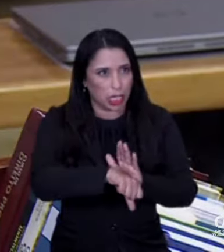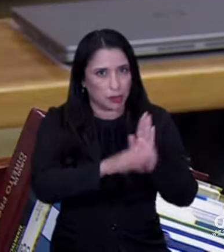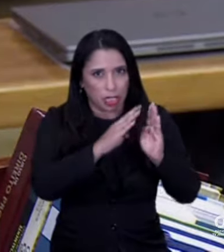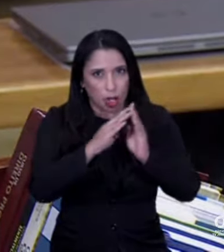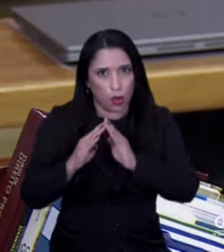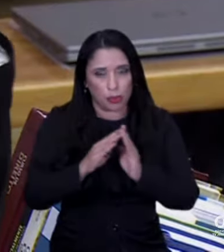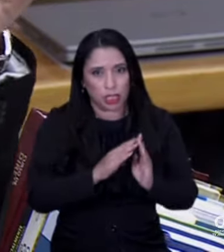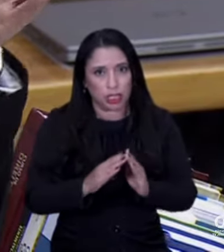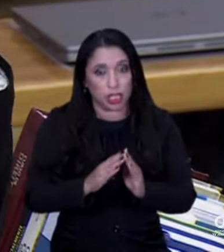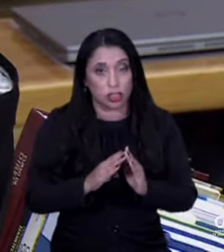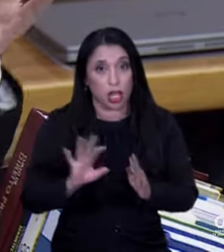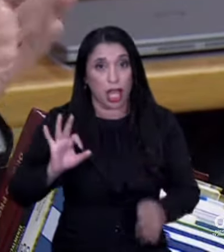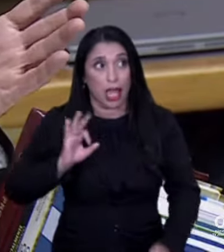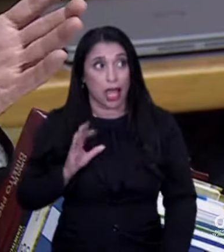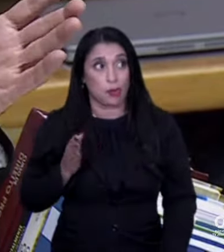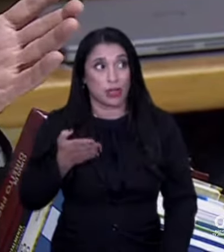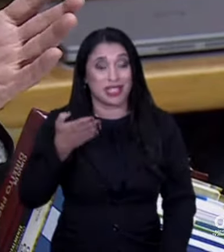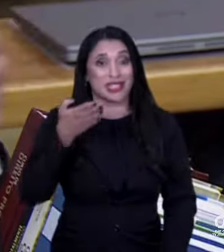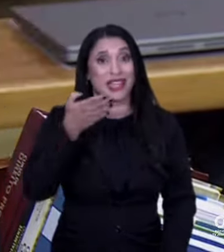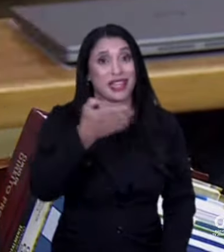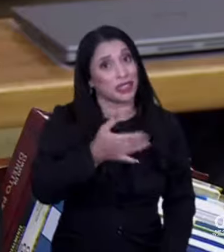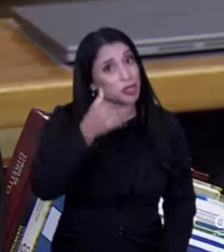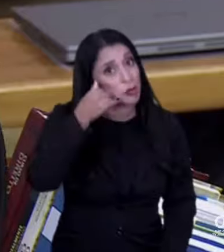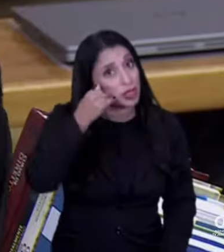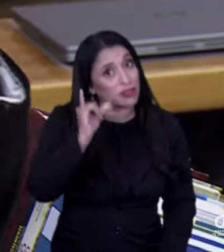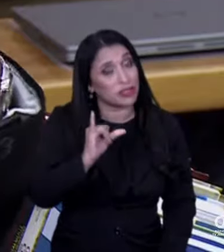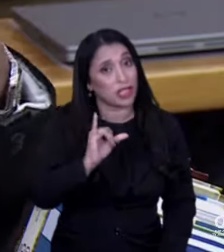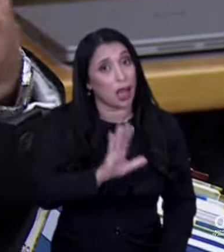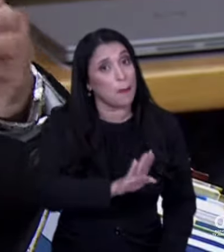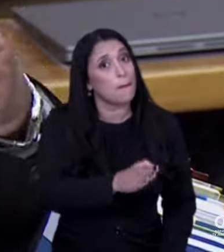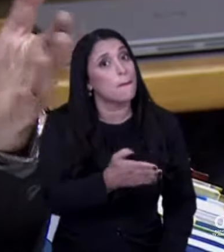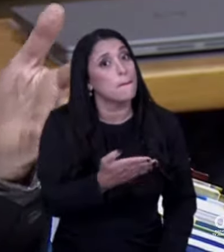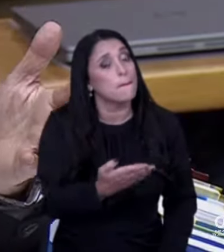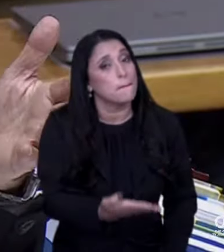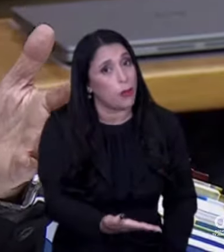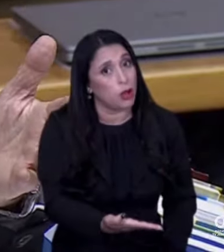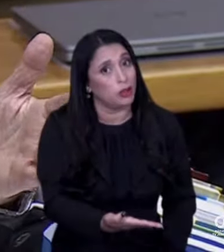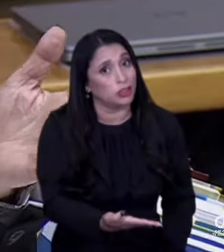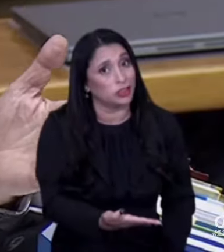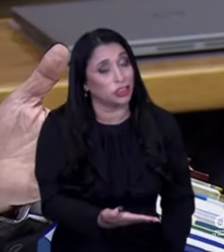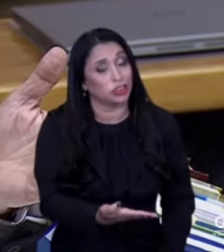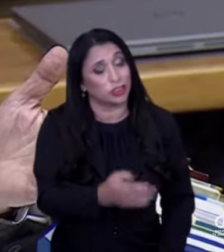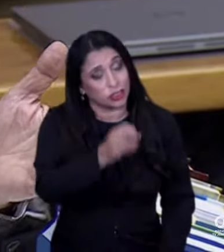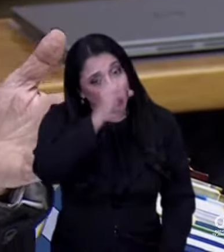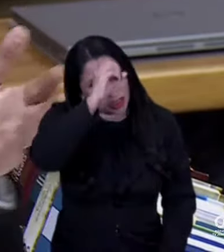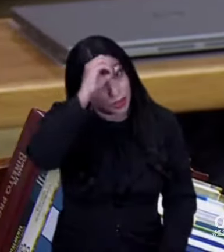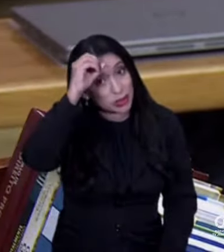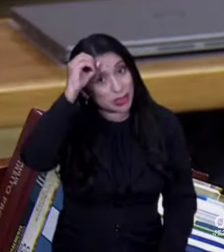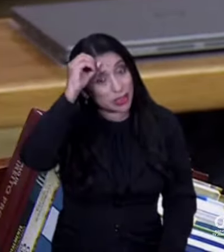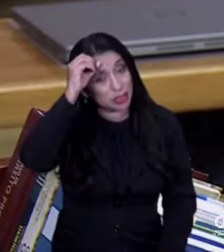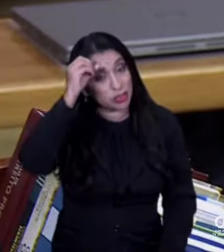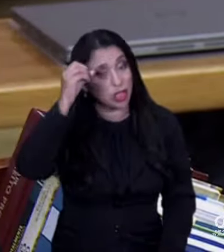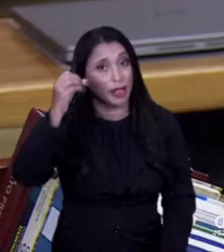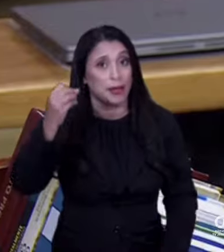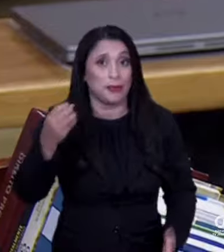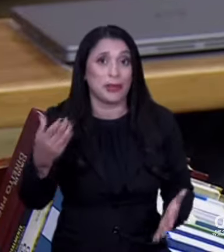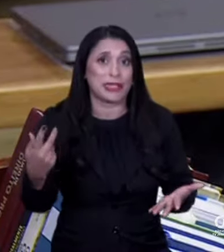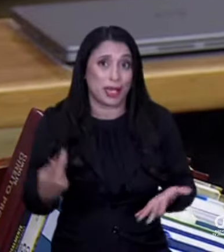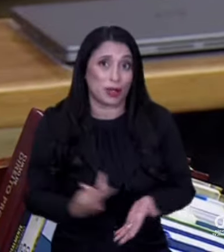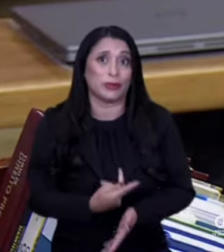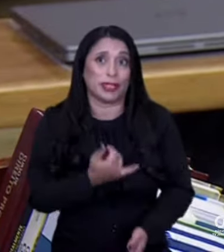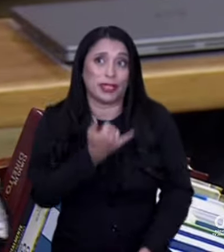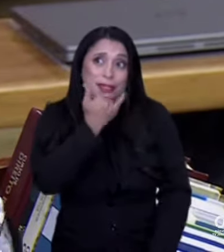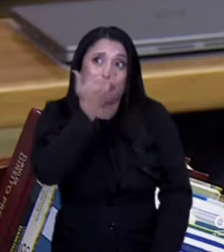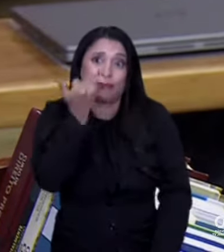polícia entra para evitar mortes de inocentes. Aí ali acaba havendo isso, não tem saída. Então, o que, que